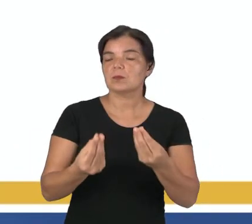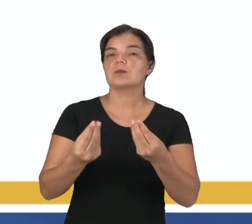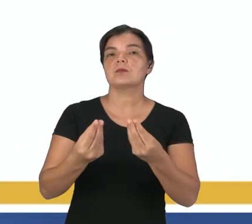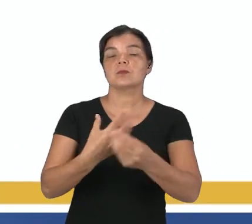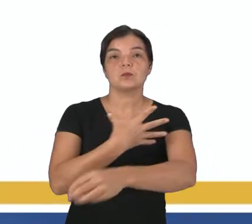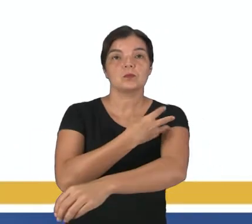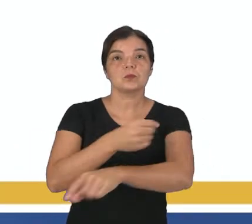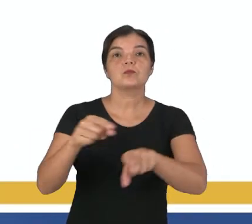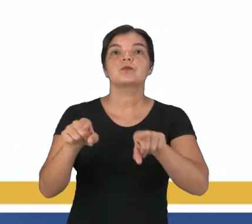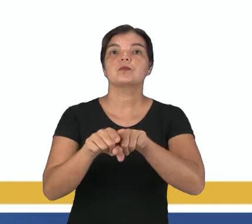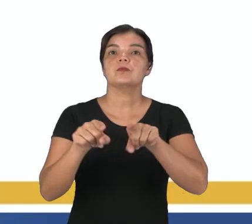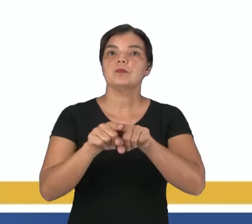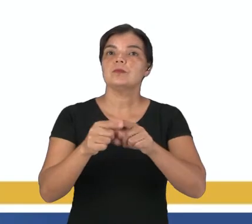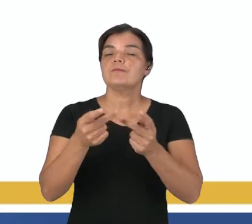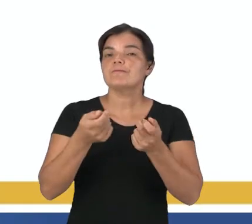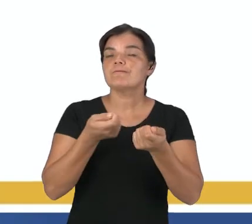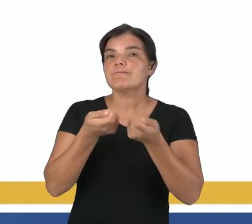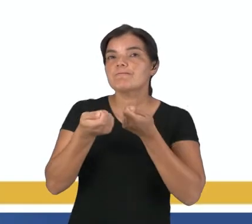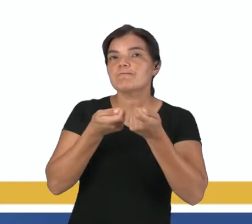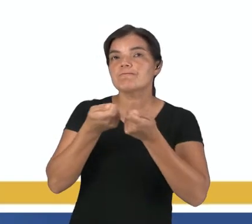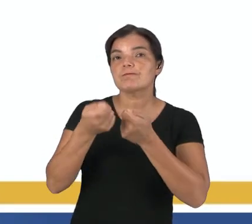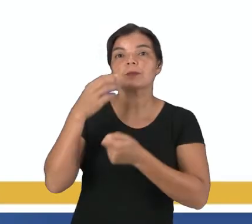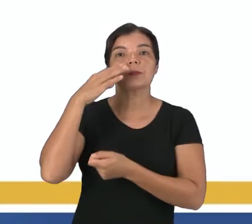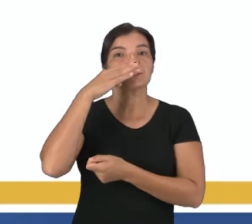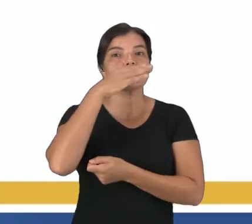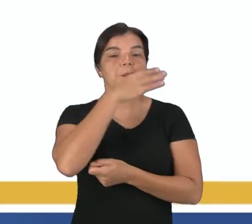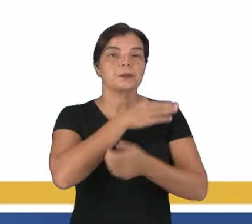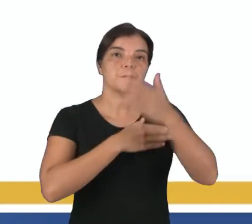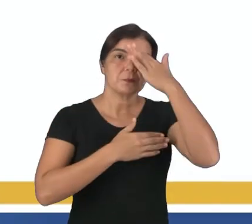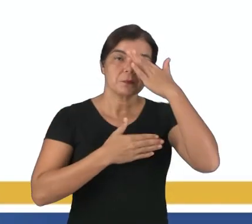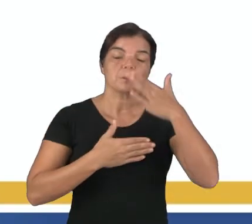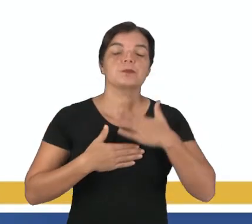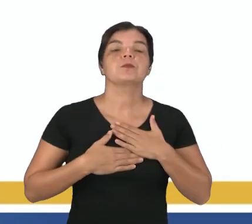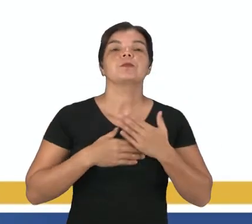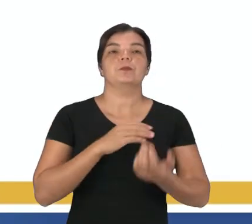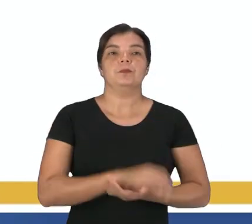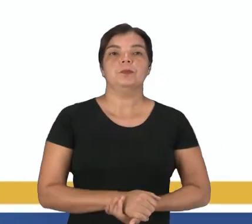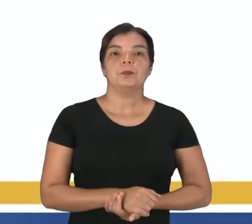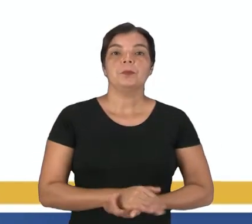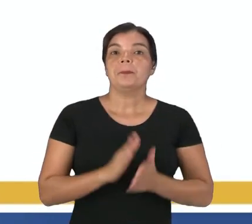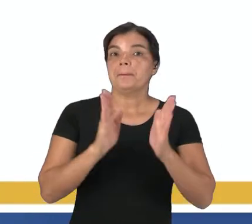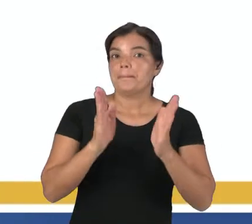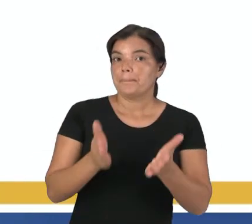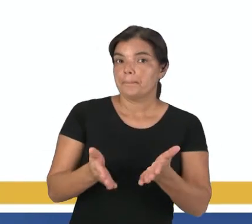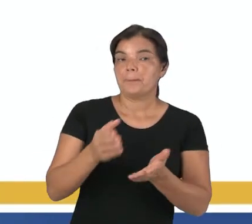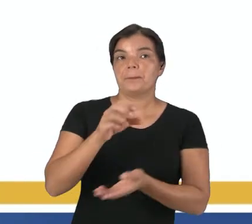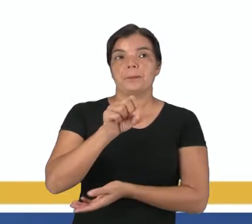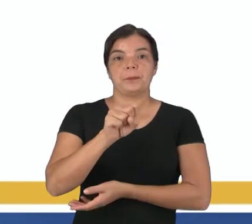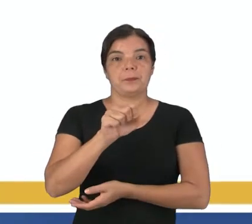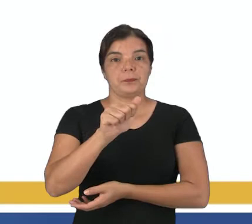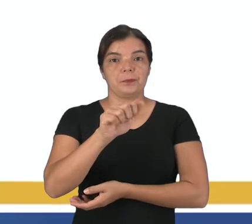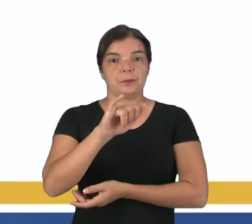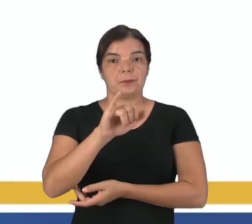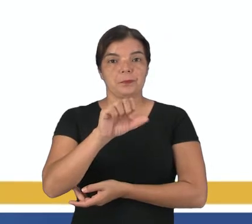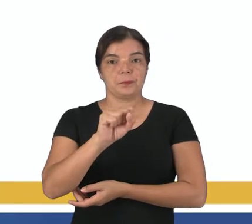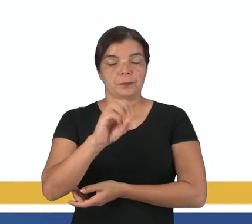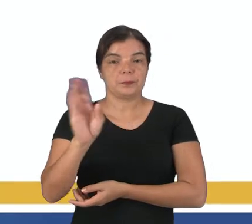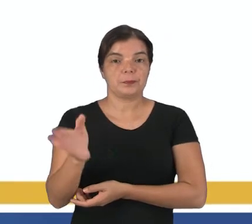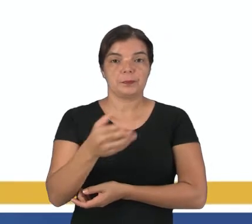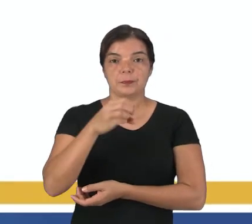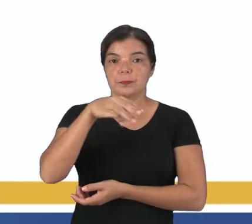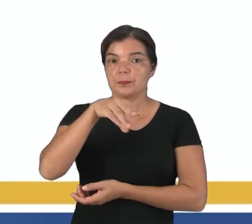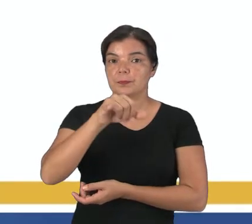amortece as articulações e também auxilia na regulação da temperatura do corpo é bom